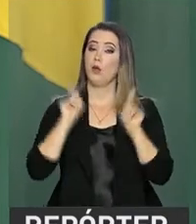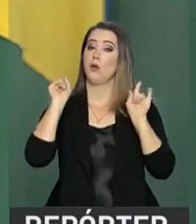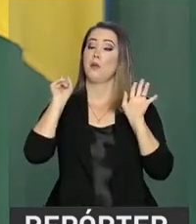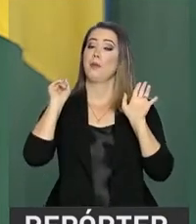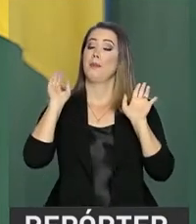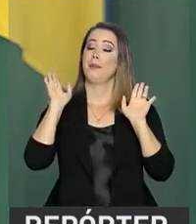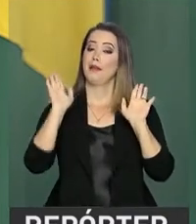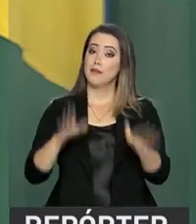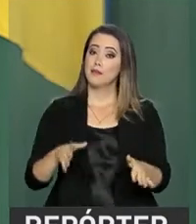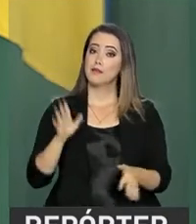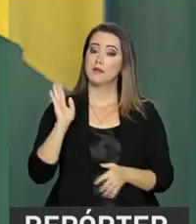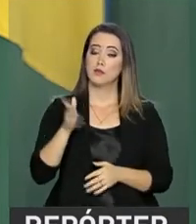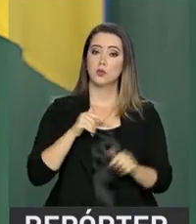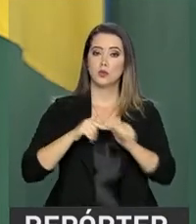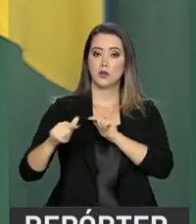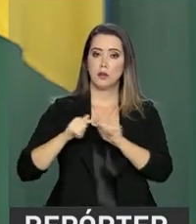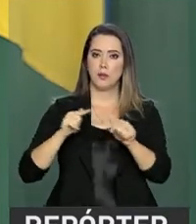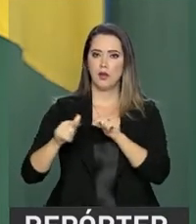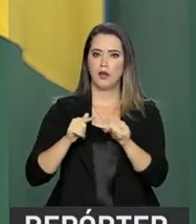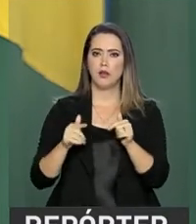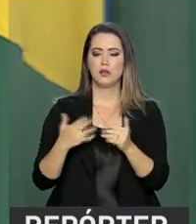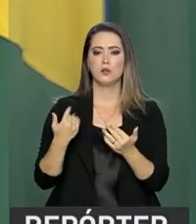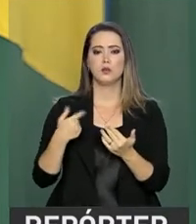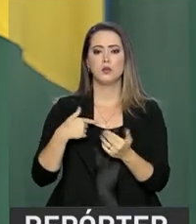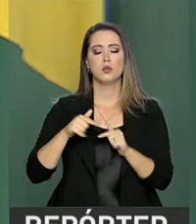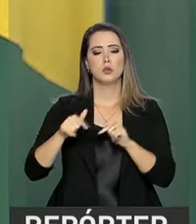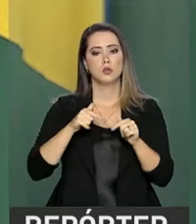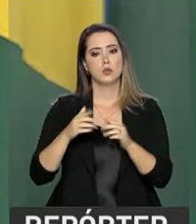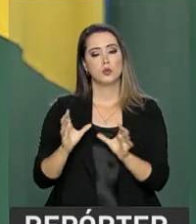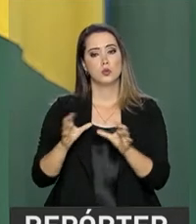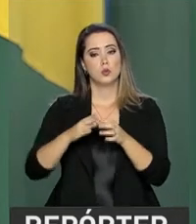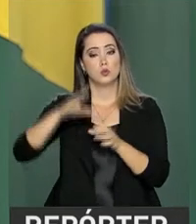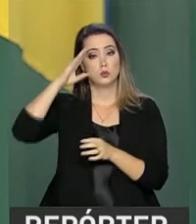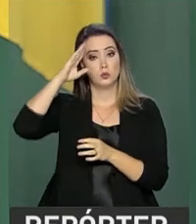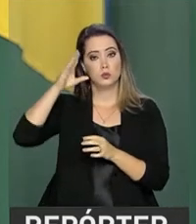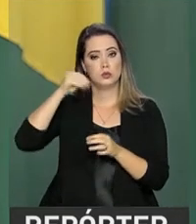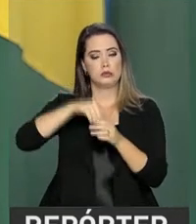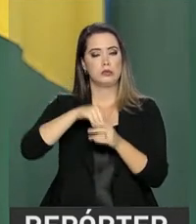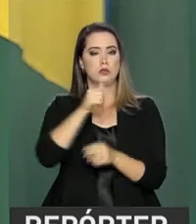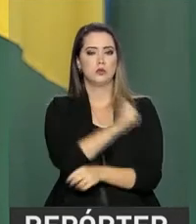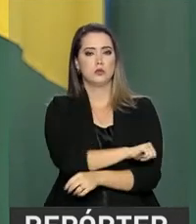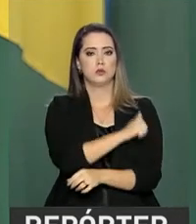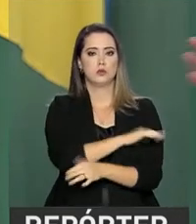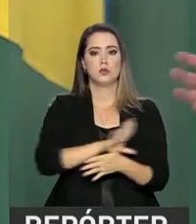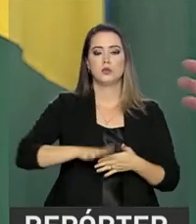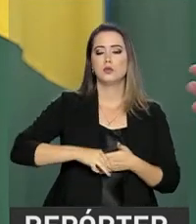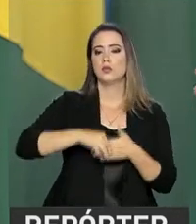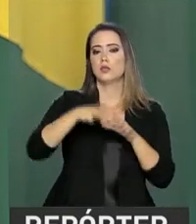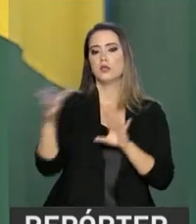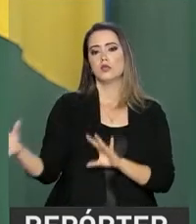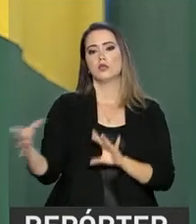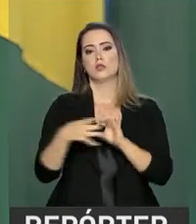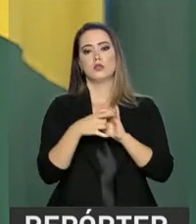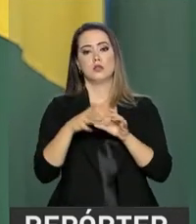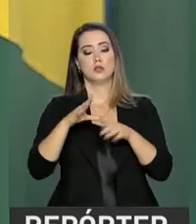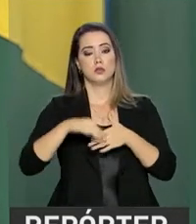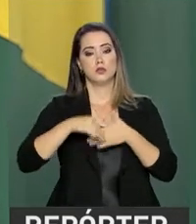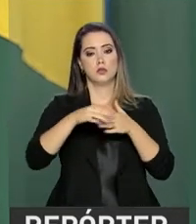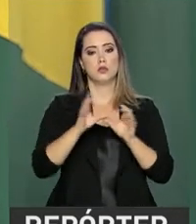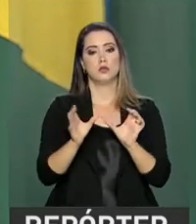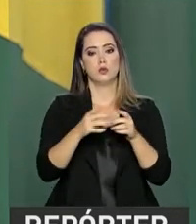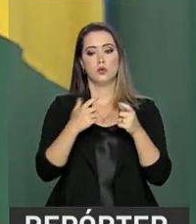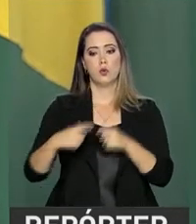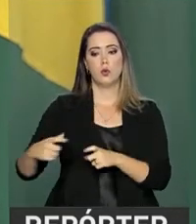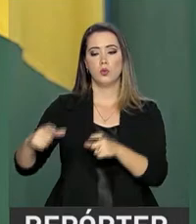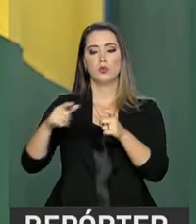é que a ação das forças armadas no rio de janeiro em coordenação estreita disse ma com as autoridades